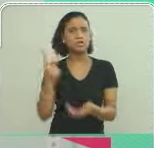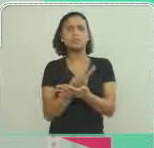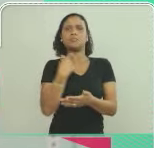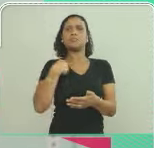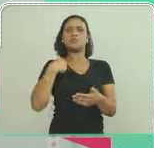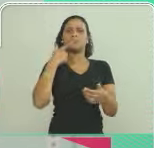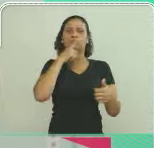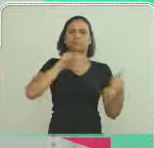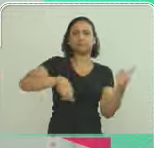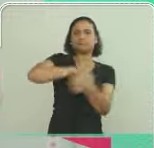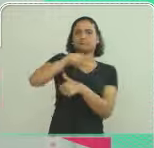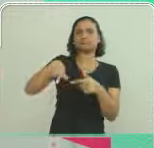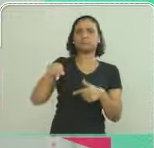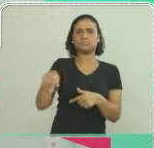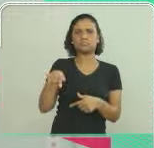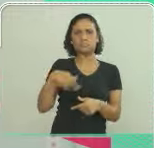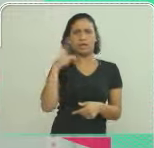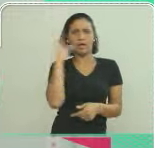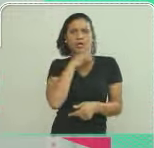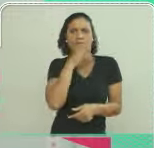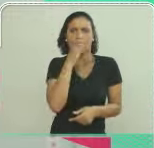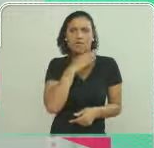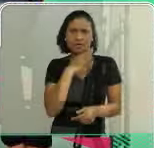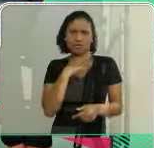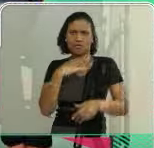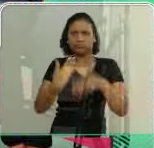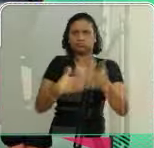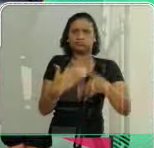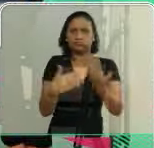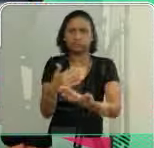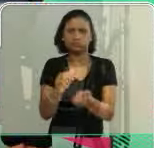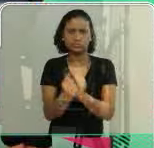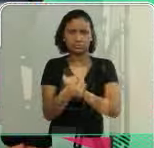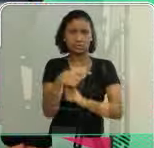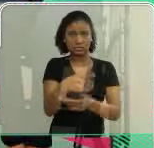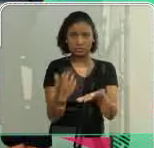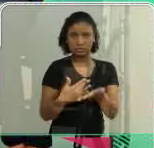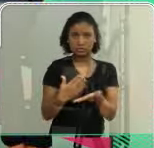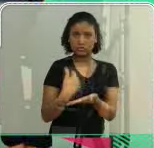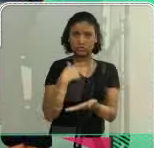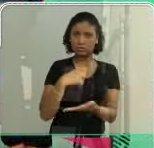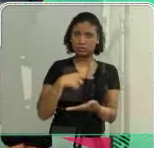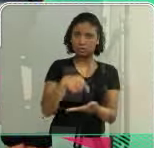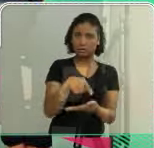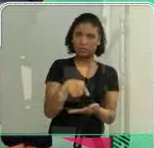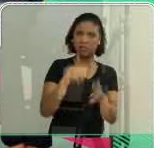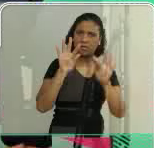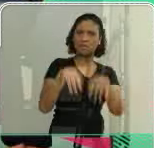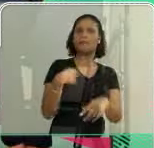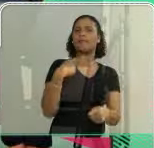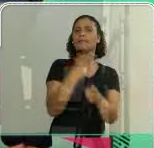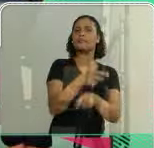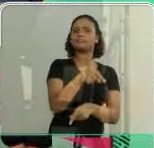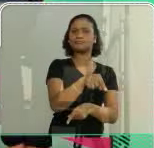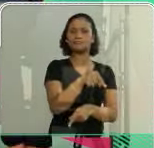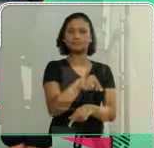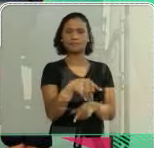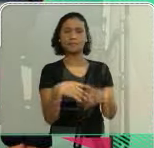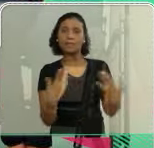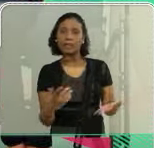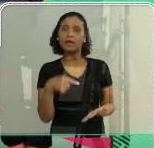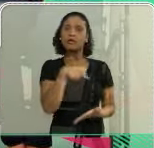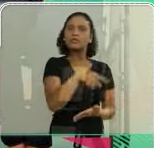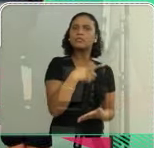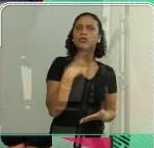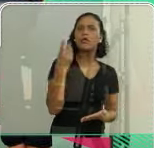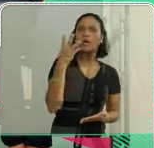treinava para conseguir dar banho, de repente ela mudava de um padrão motor, já estava mais rápido, eu tinha que acelerar a minha adaptação. E eu falo isso no livro, que assim,